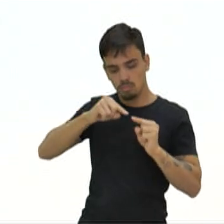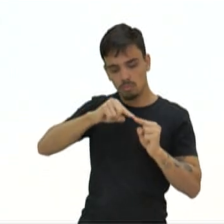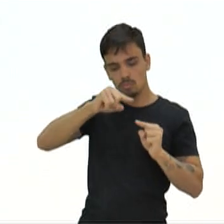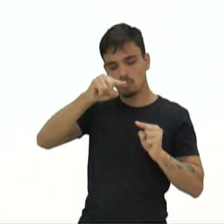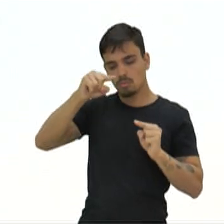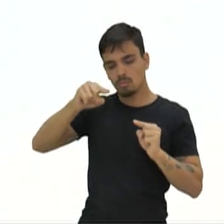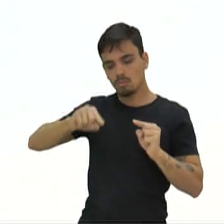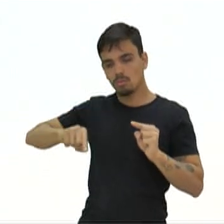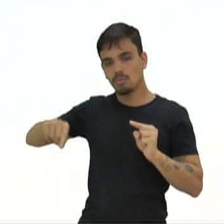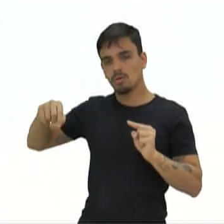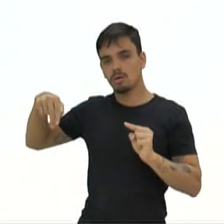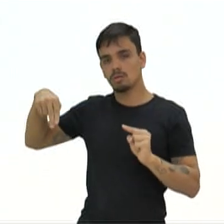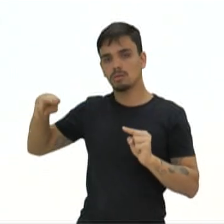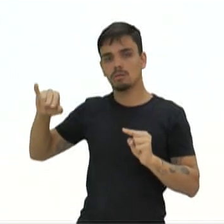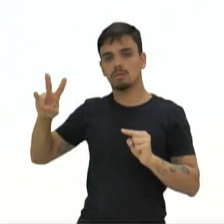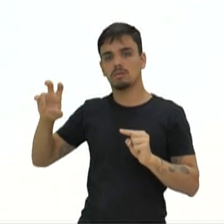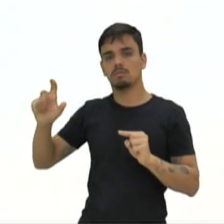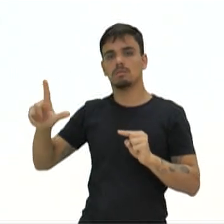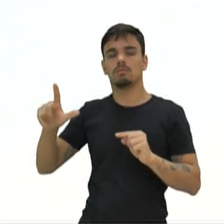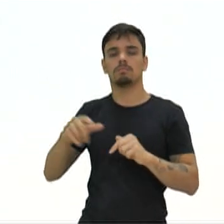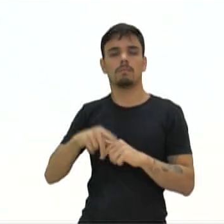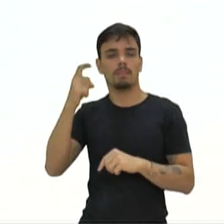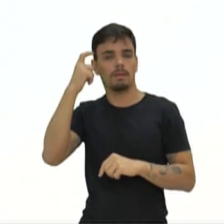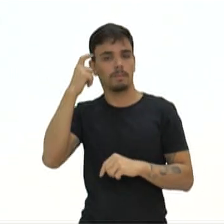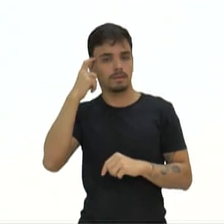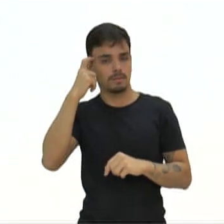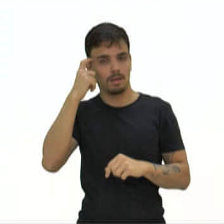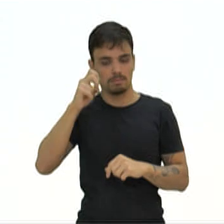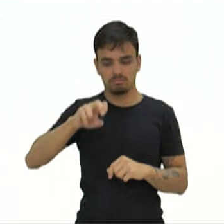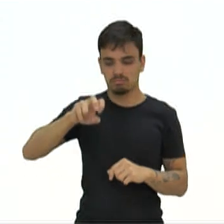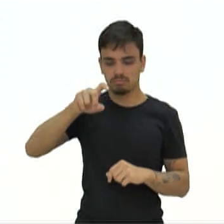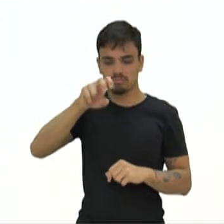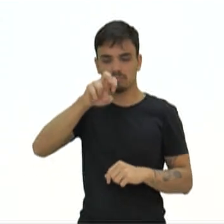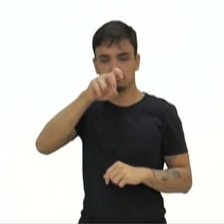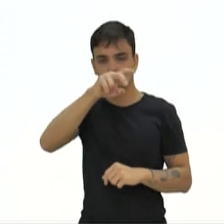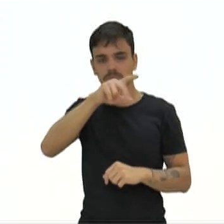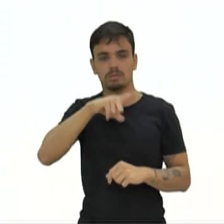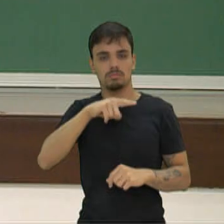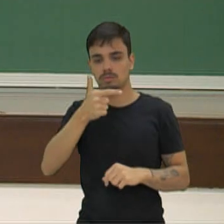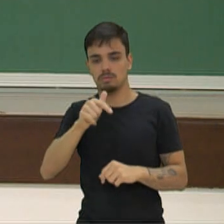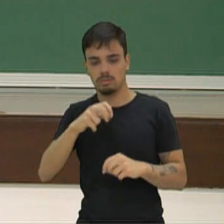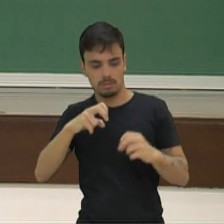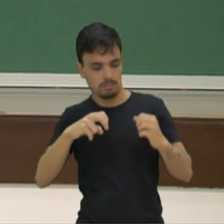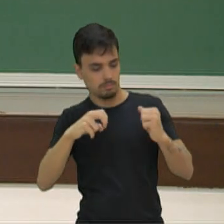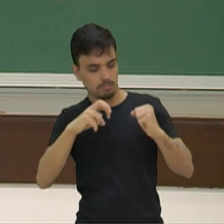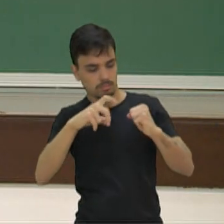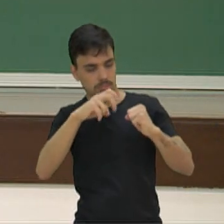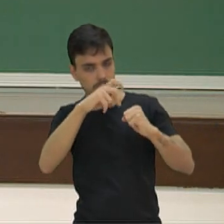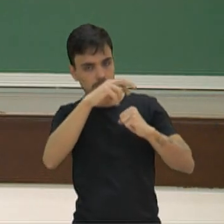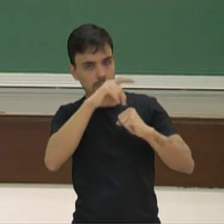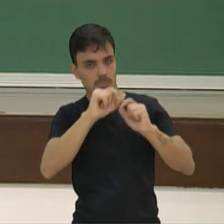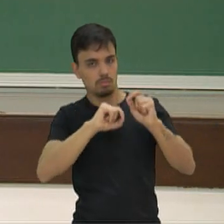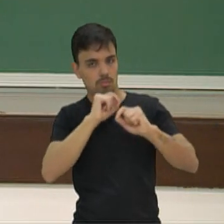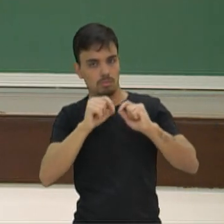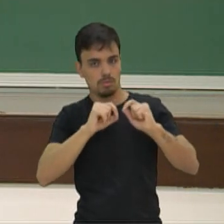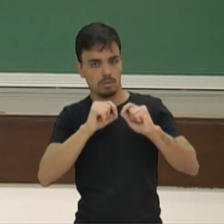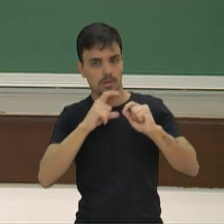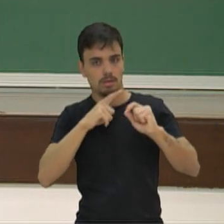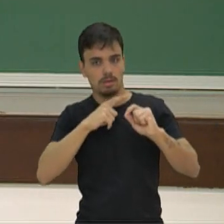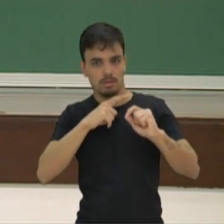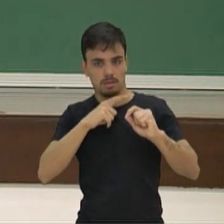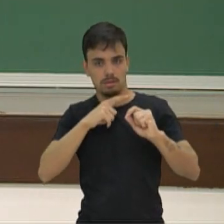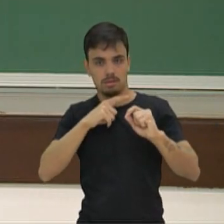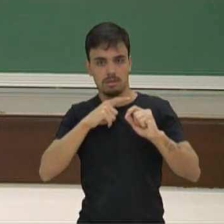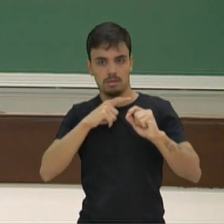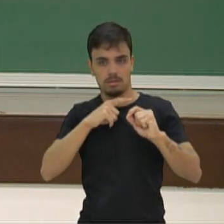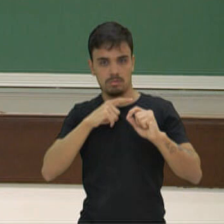fosse uma escada. Pense que a escada seria, se você não tem o degrau e você soltasse uma bolinha de gude,